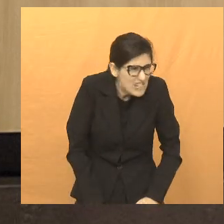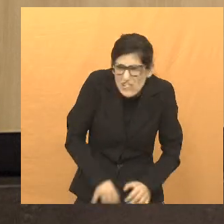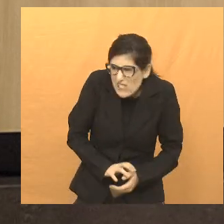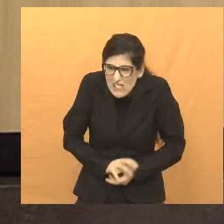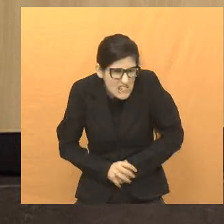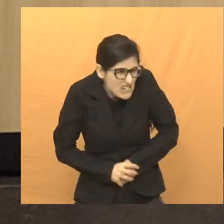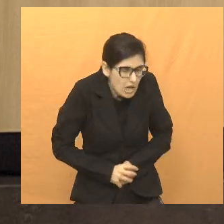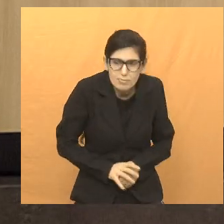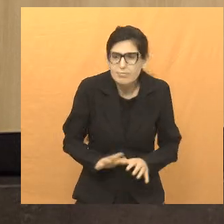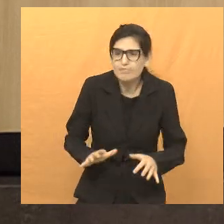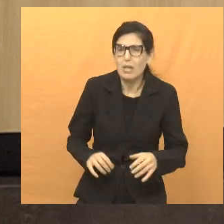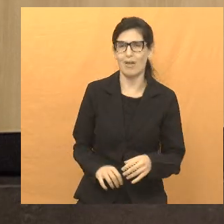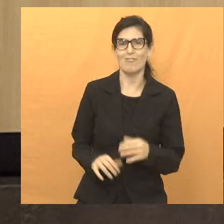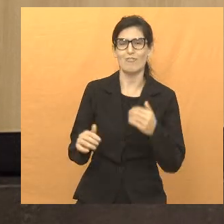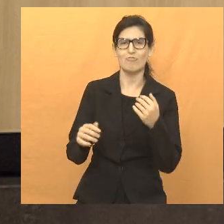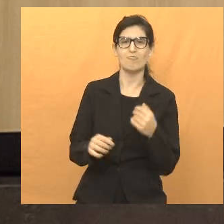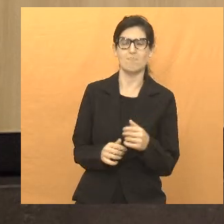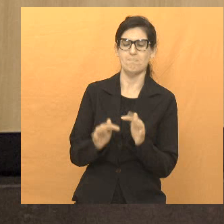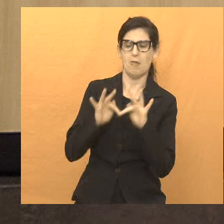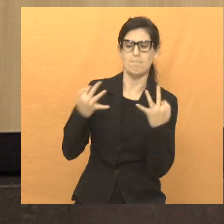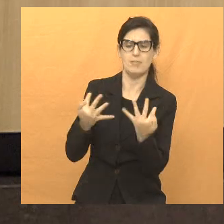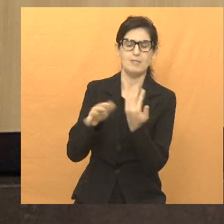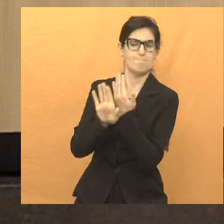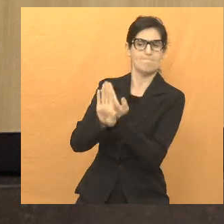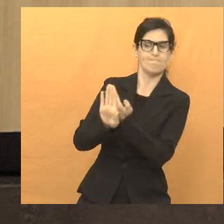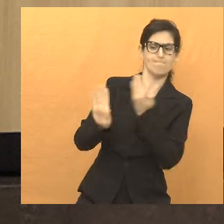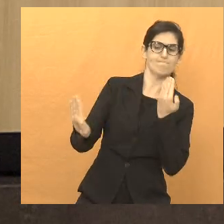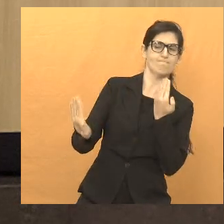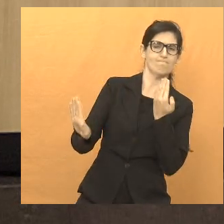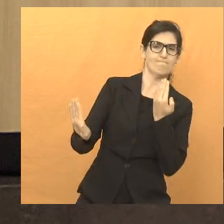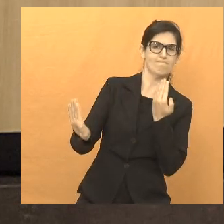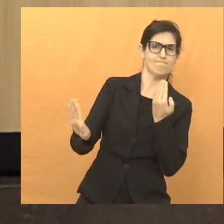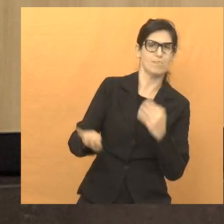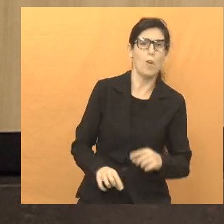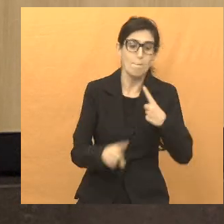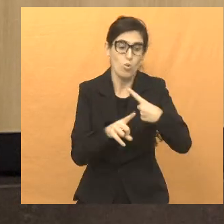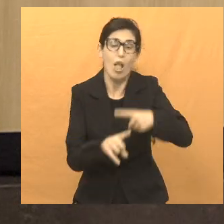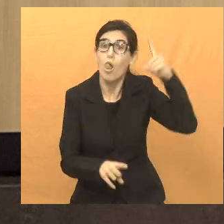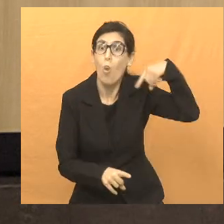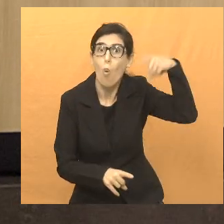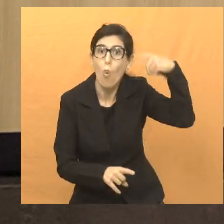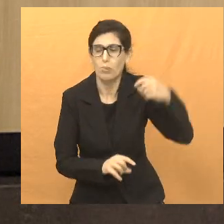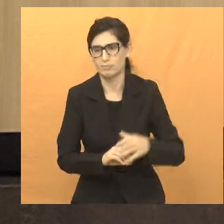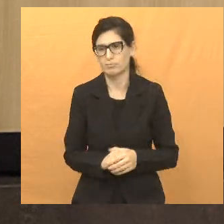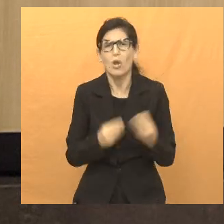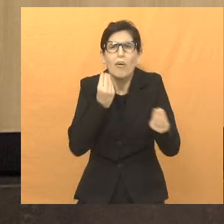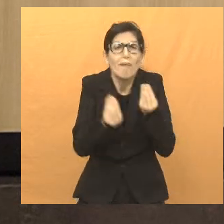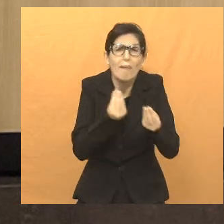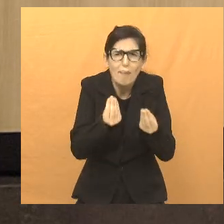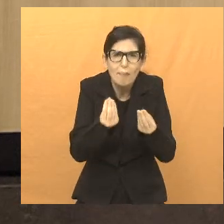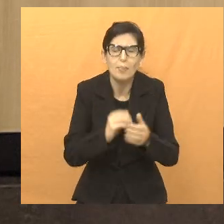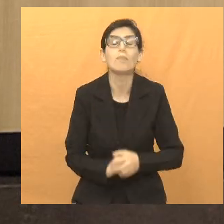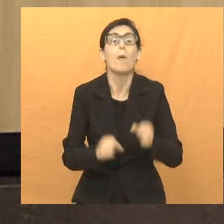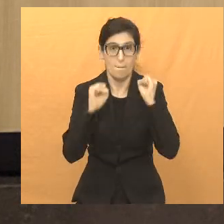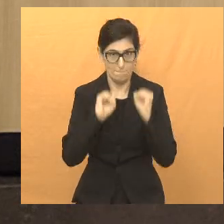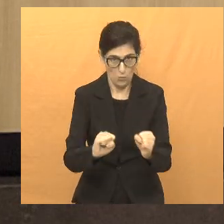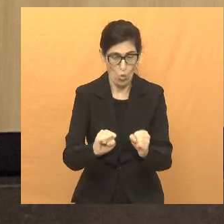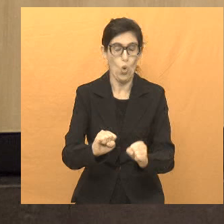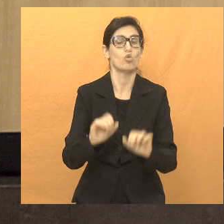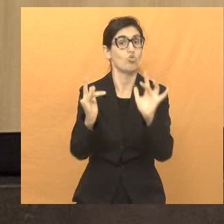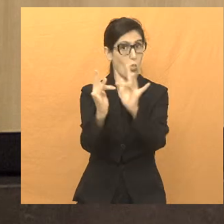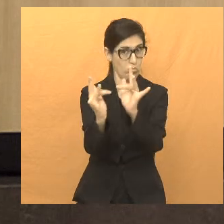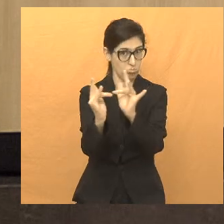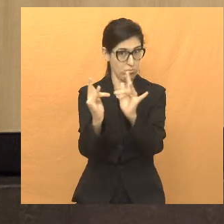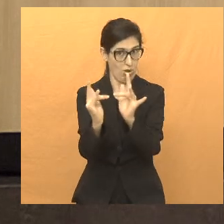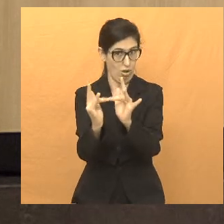isola, tem muito isso também, né? O que ajuda muito é entrar em contato com as unidades de saúde da família, porque os